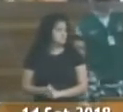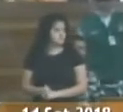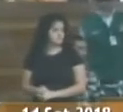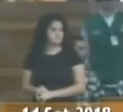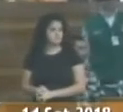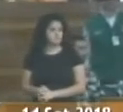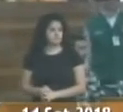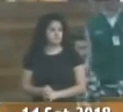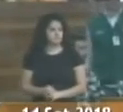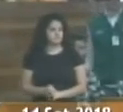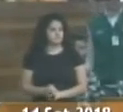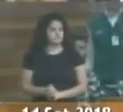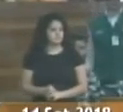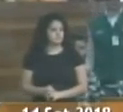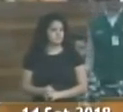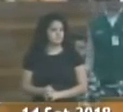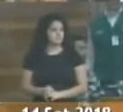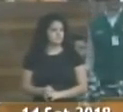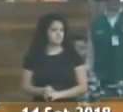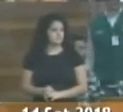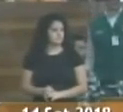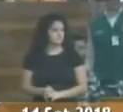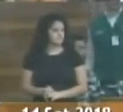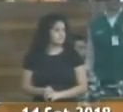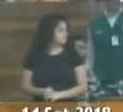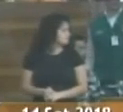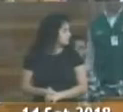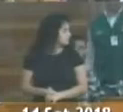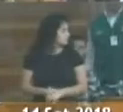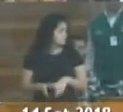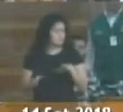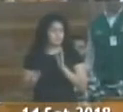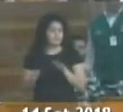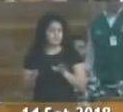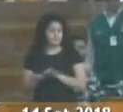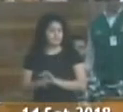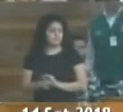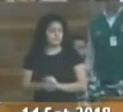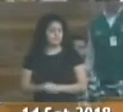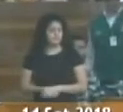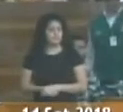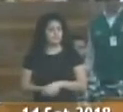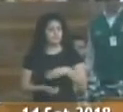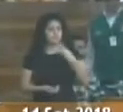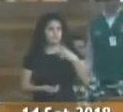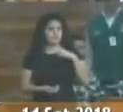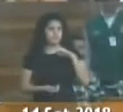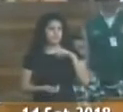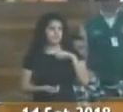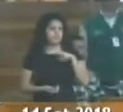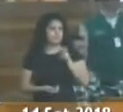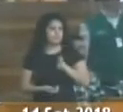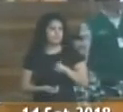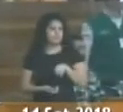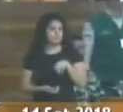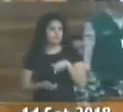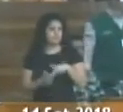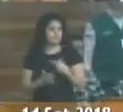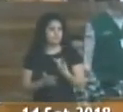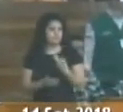agora esquentou a audiência pública, mas eu vou falar uma coisa no finalzinho, né? Seus 45 segundos de tempo.